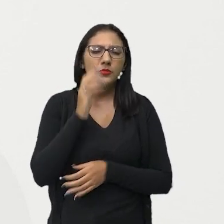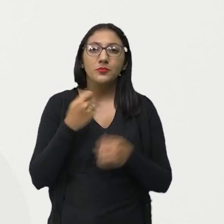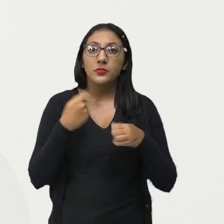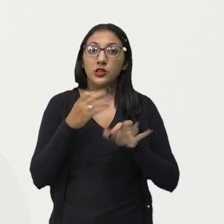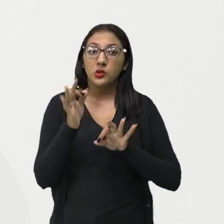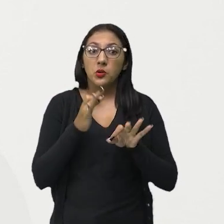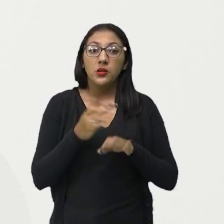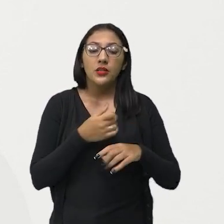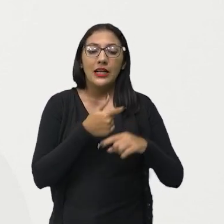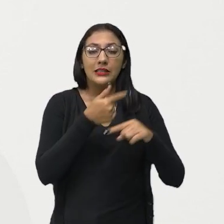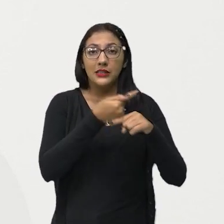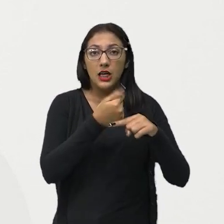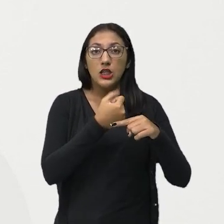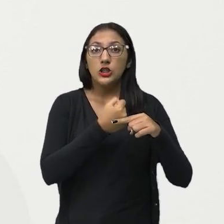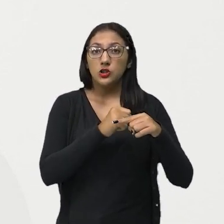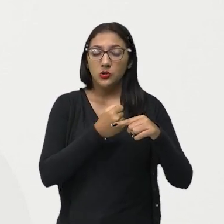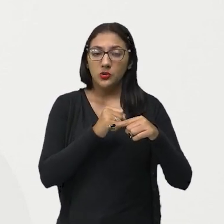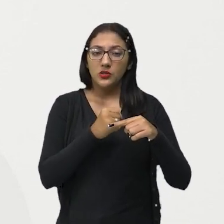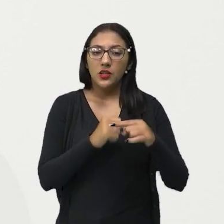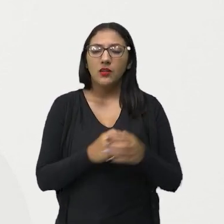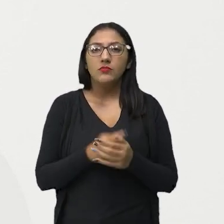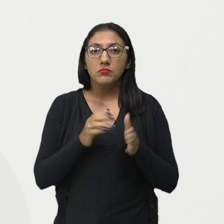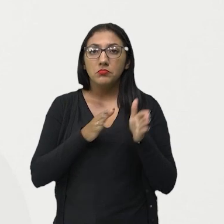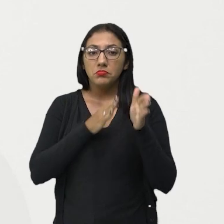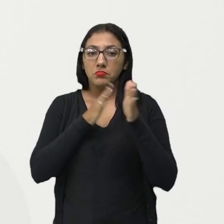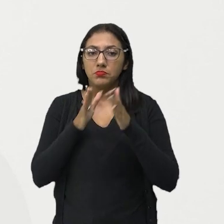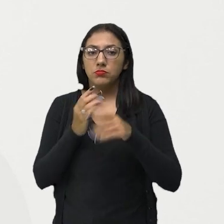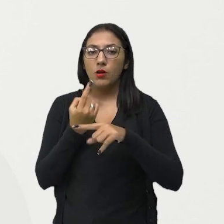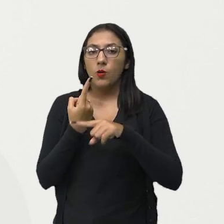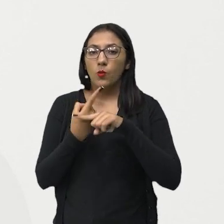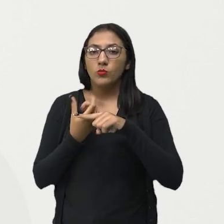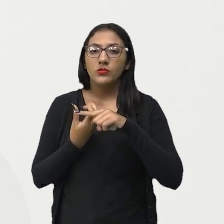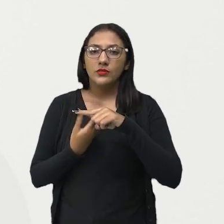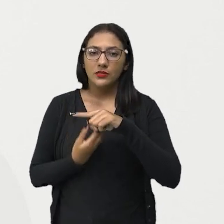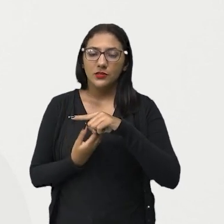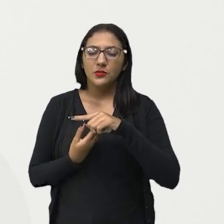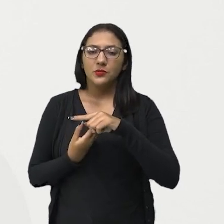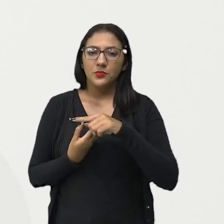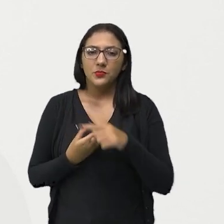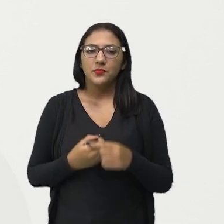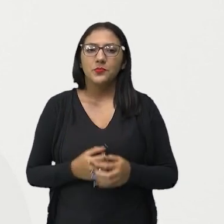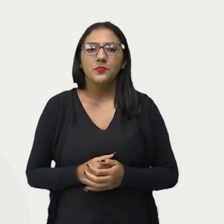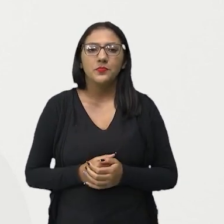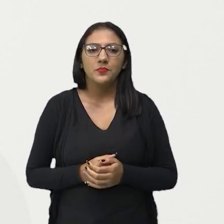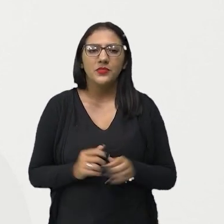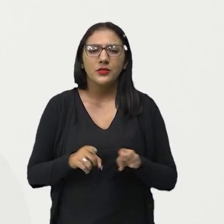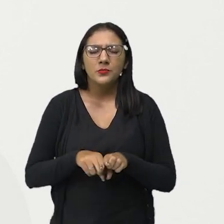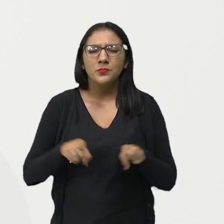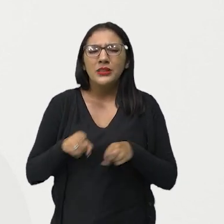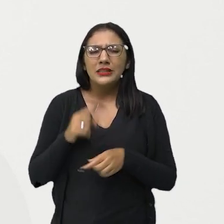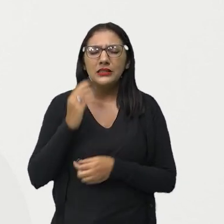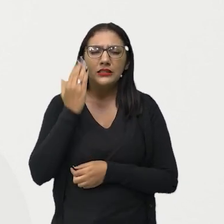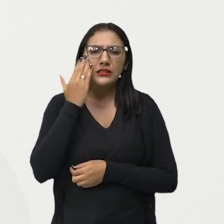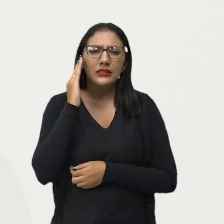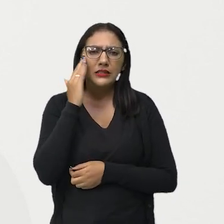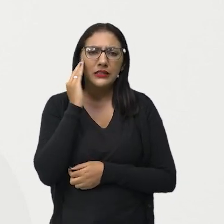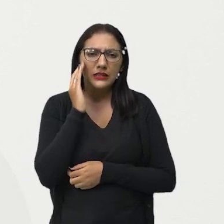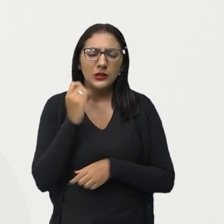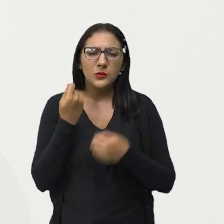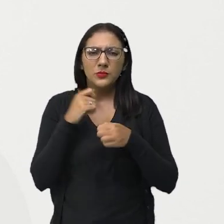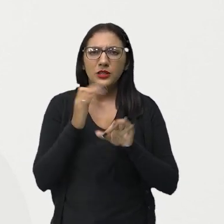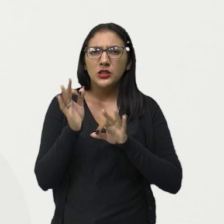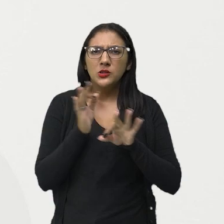eu tenho que operar 7/8 e eu sei que eu tenho que operar 1/6. Mas agora, eu tenho